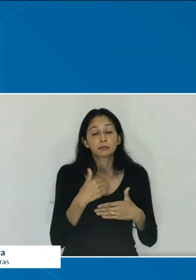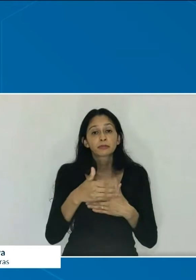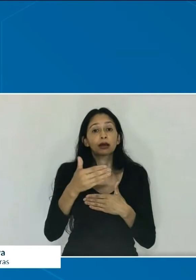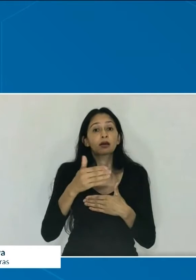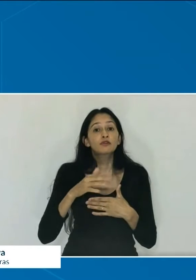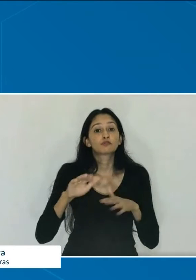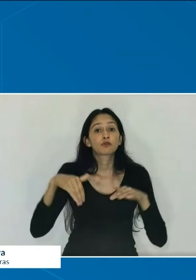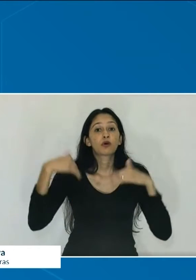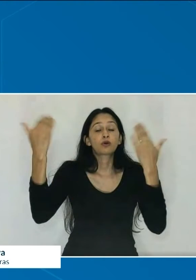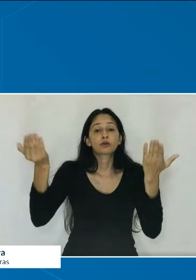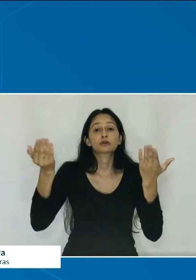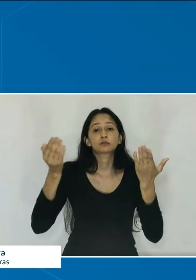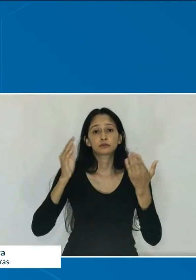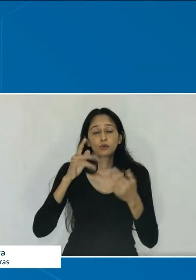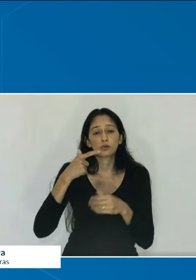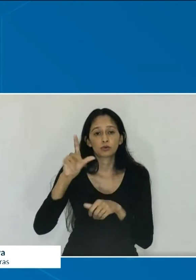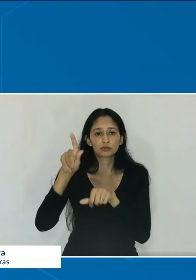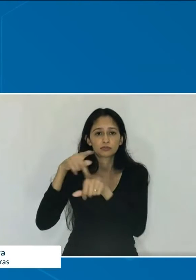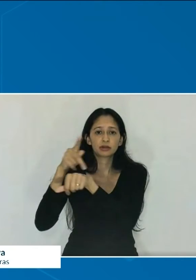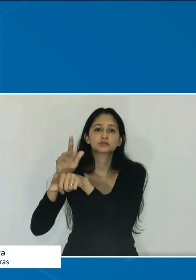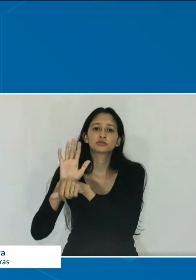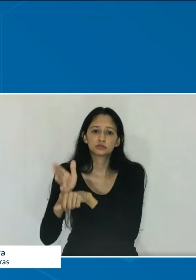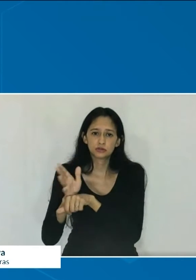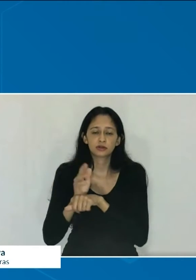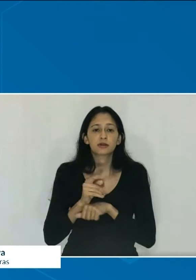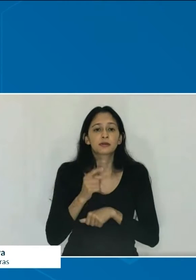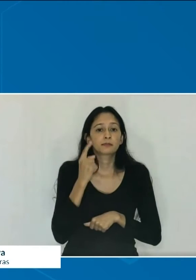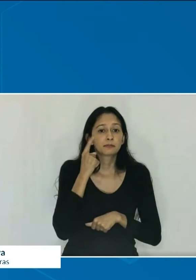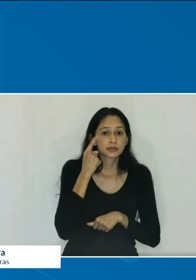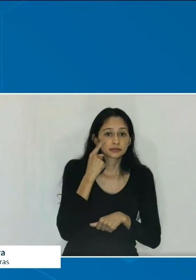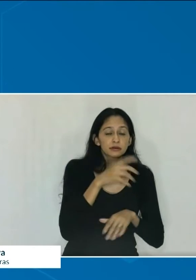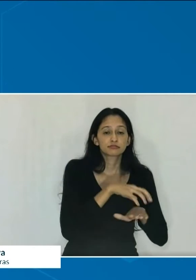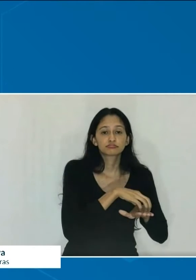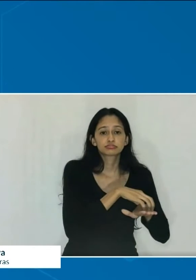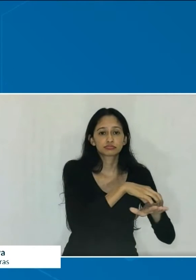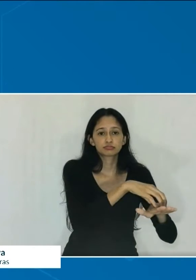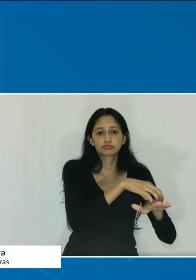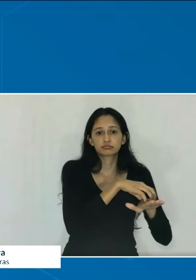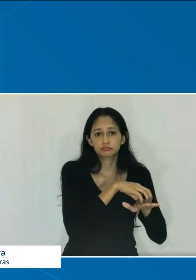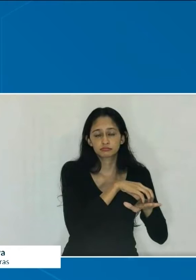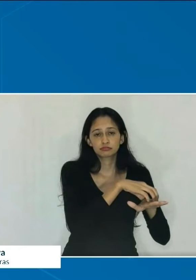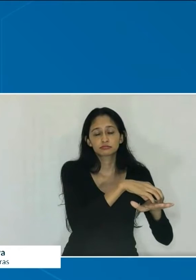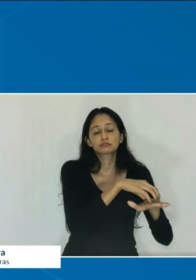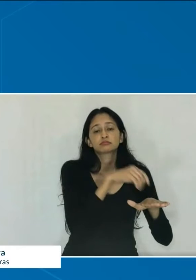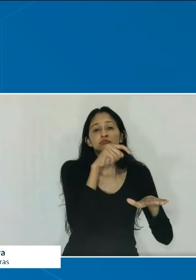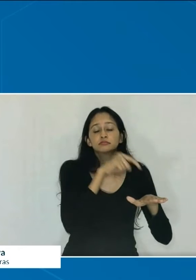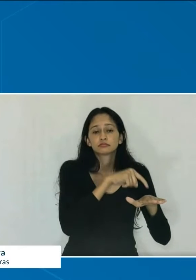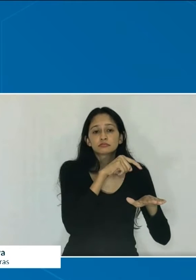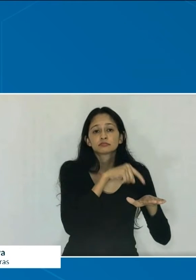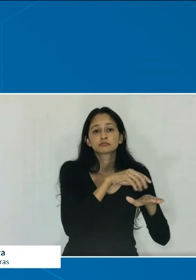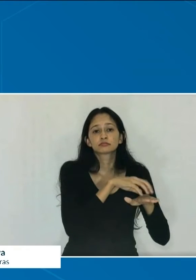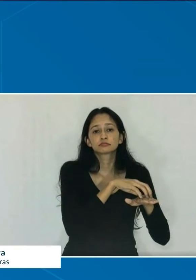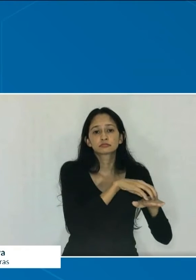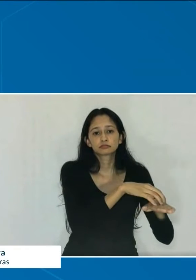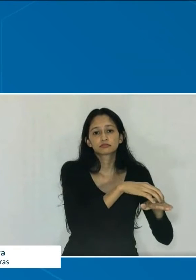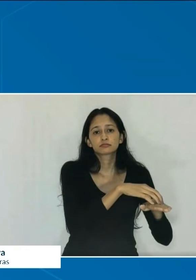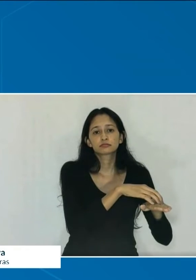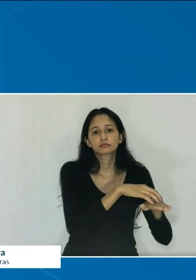se fazendo, que é trabalhar o transporte como um serviço, e não como um